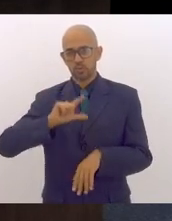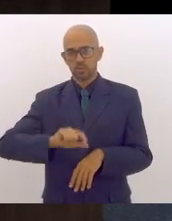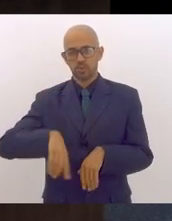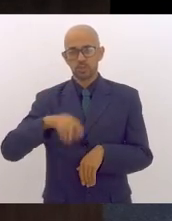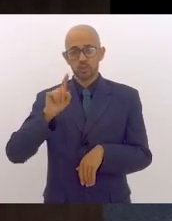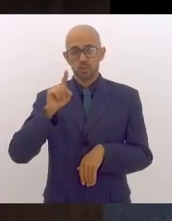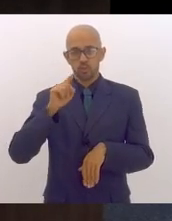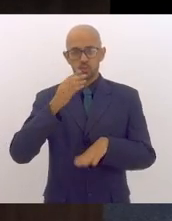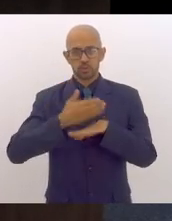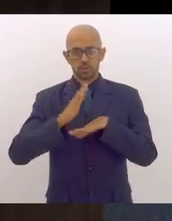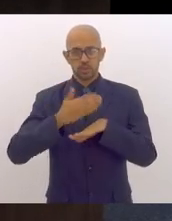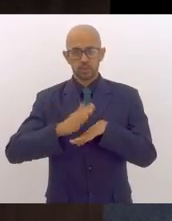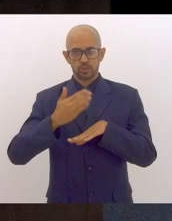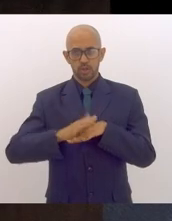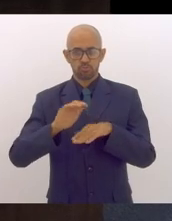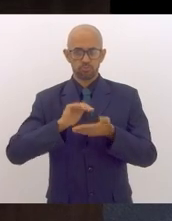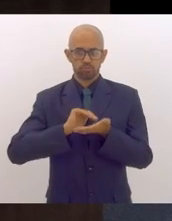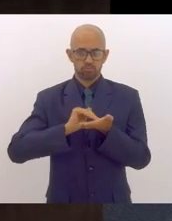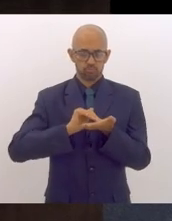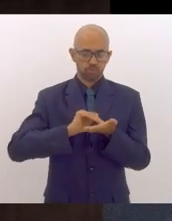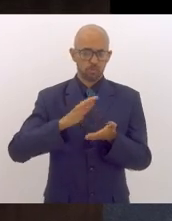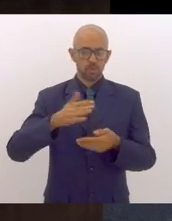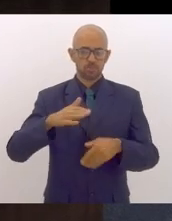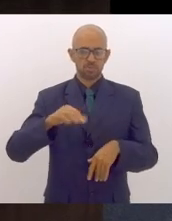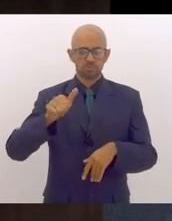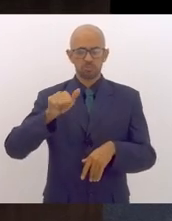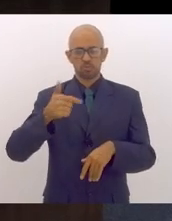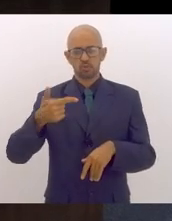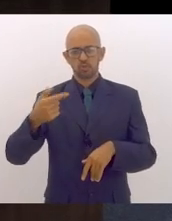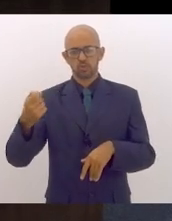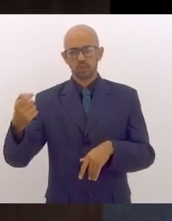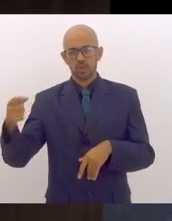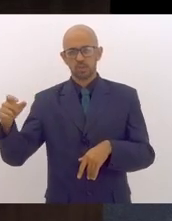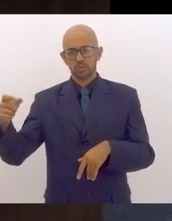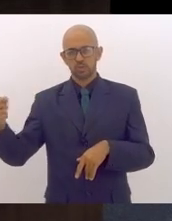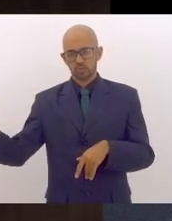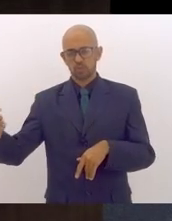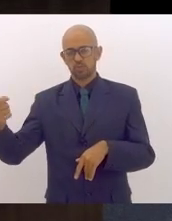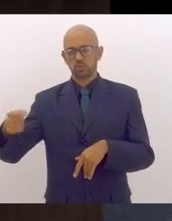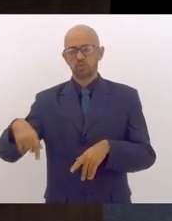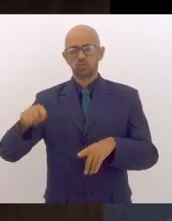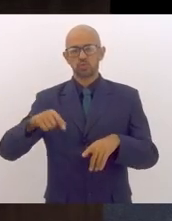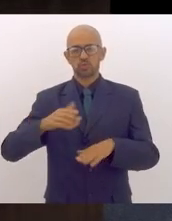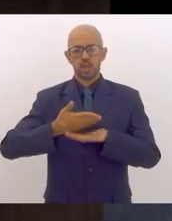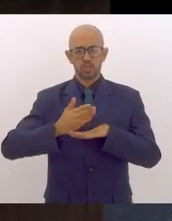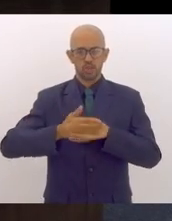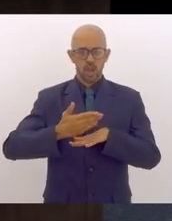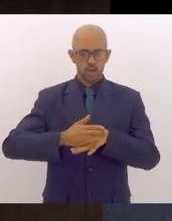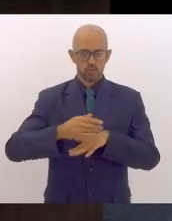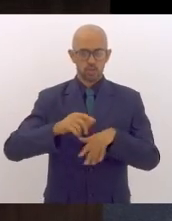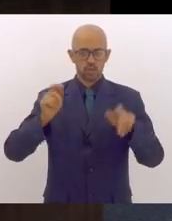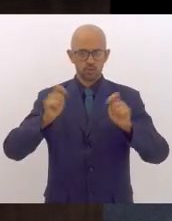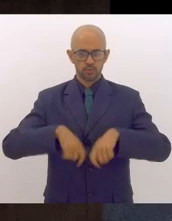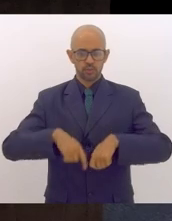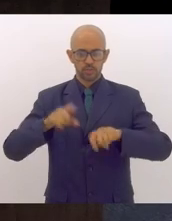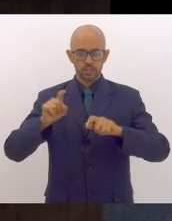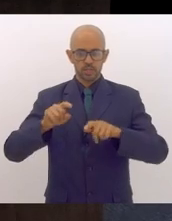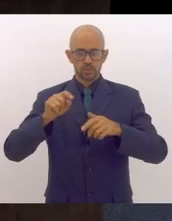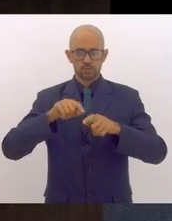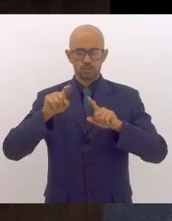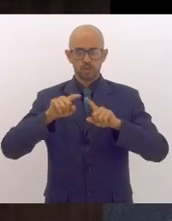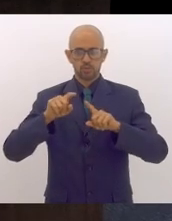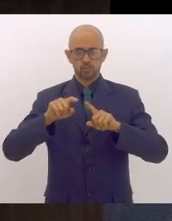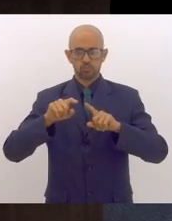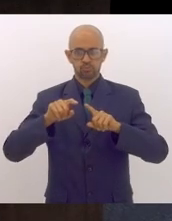gabinete. Seria ao redor de 1.200 residentes, o que seria suficiente para um magistrado. Se não fosse possível com 10%,